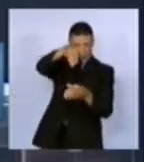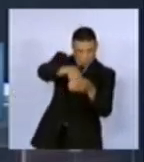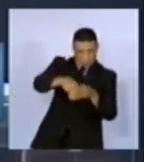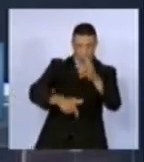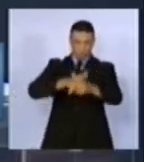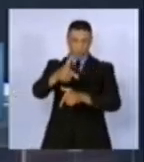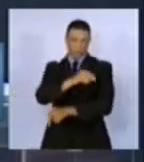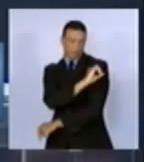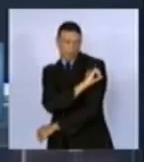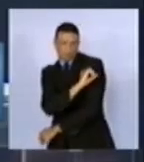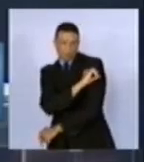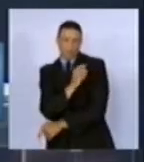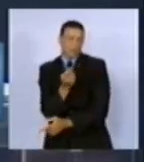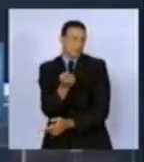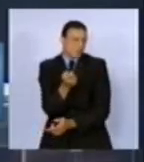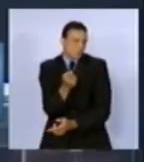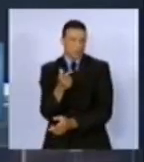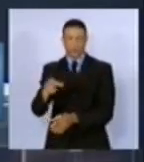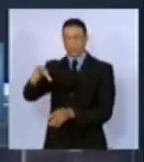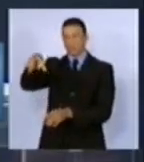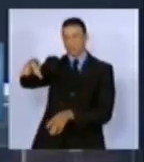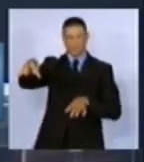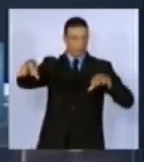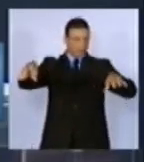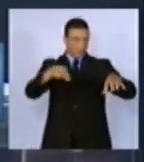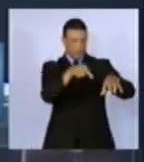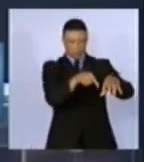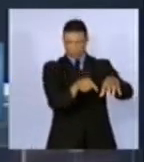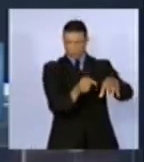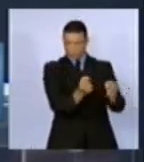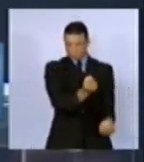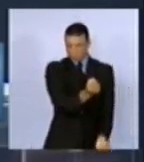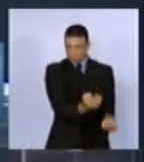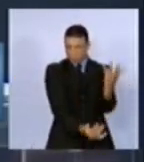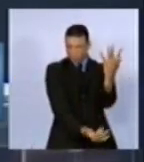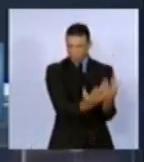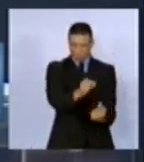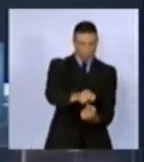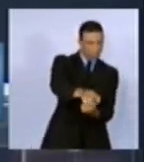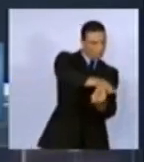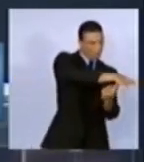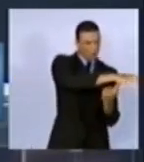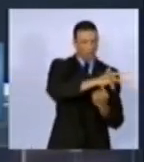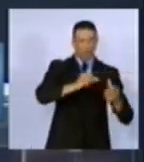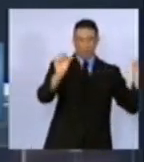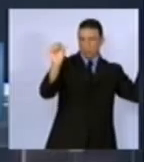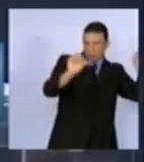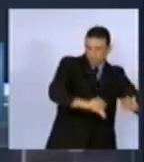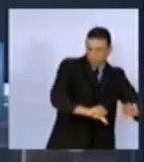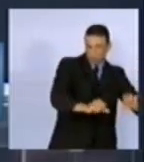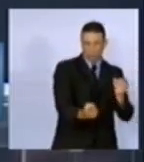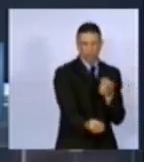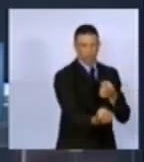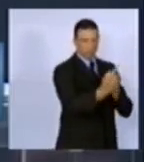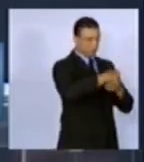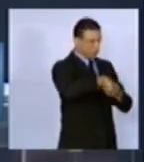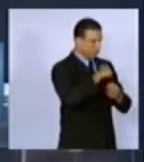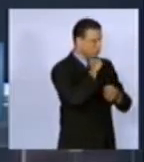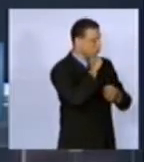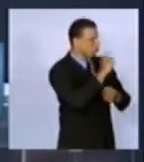baixa escolaridade produção da queima avança em termos ambientais não tem volta mas de forma